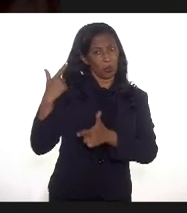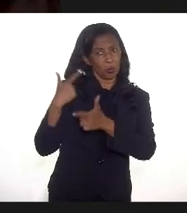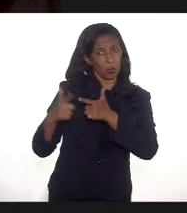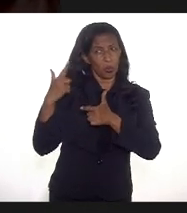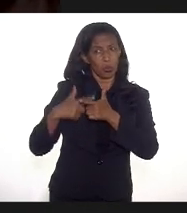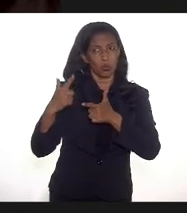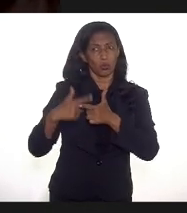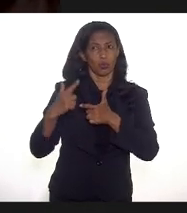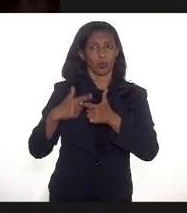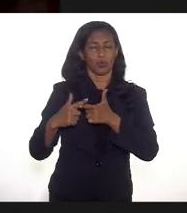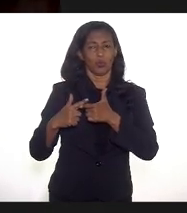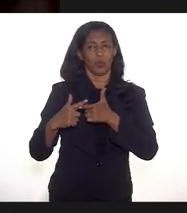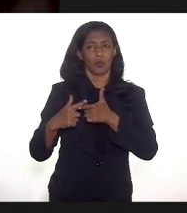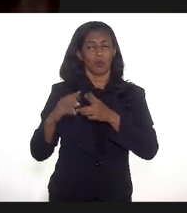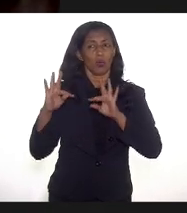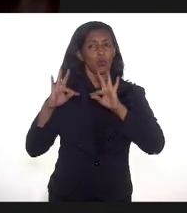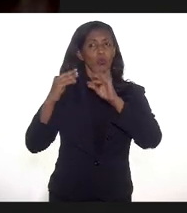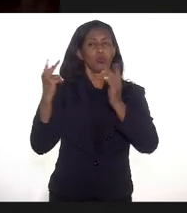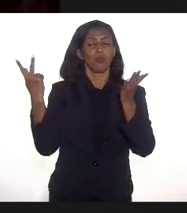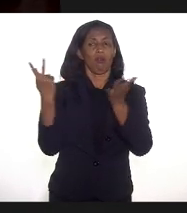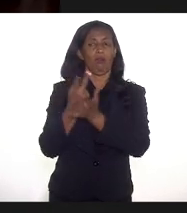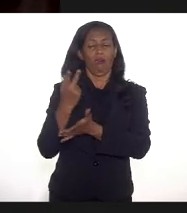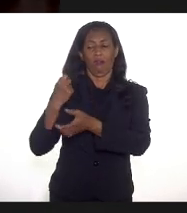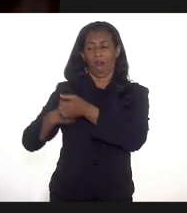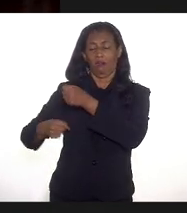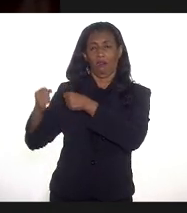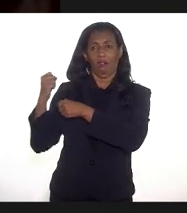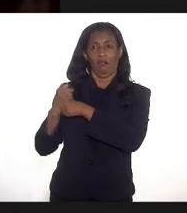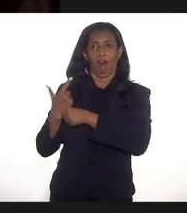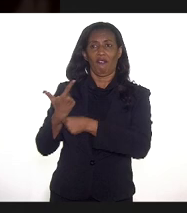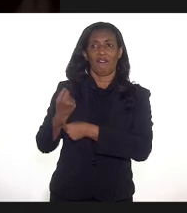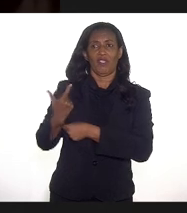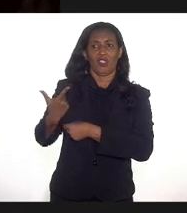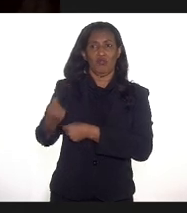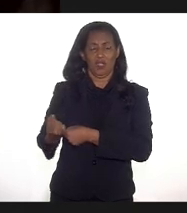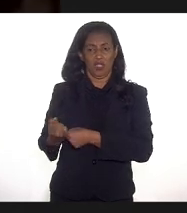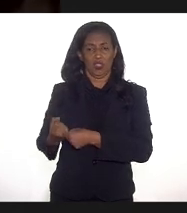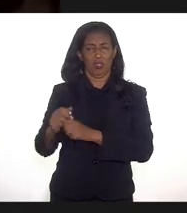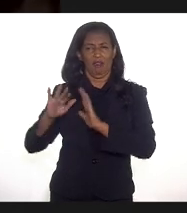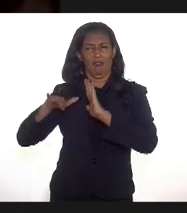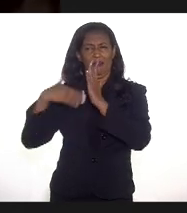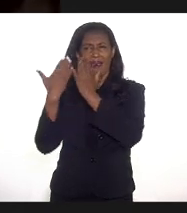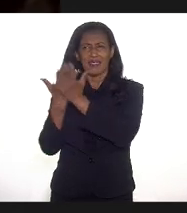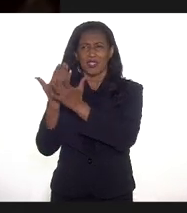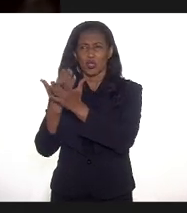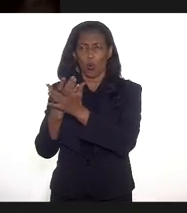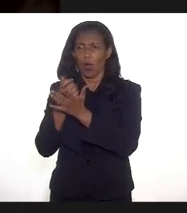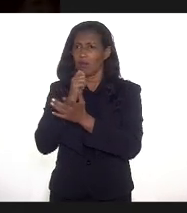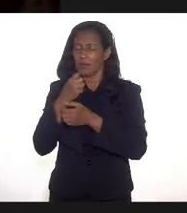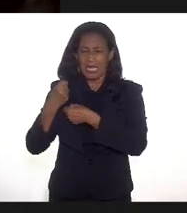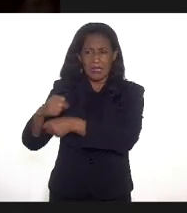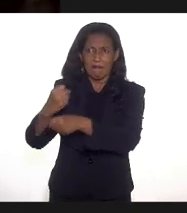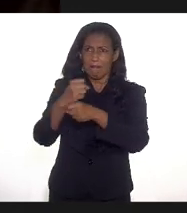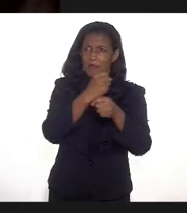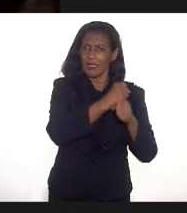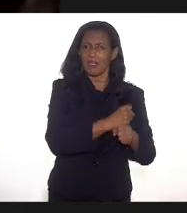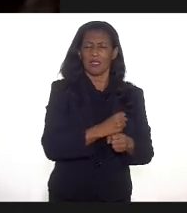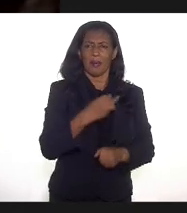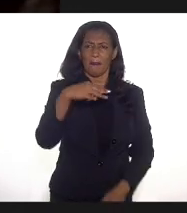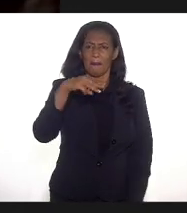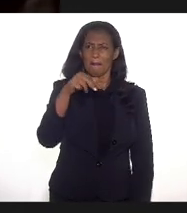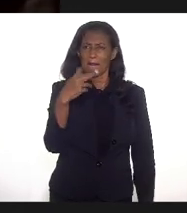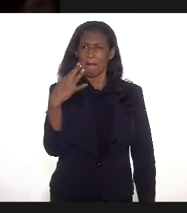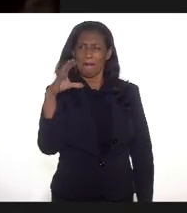desses caso que ocorreu desde 2020, falta de terceirizados, as unidades estão sem limpeza desde março do ano passado. Então, a